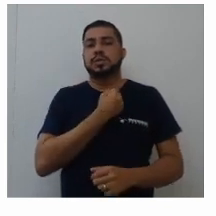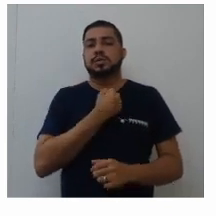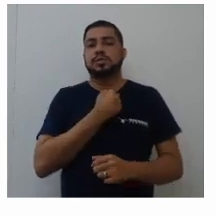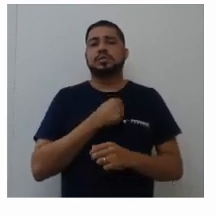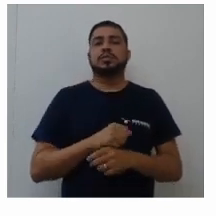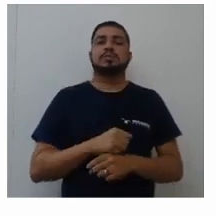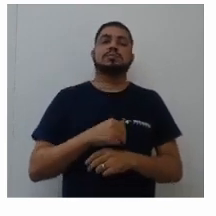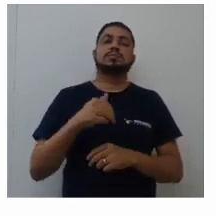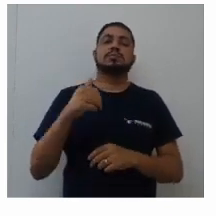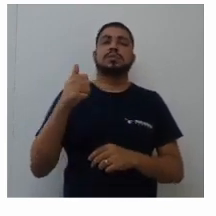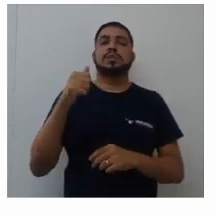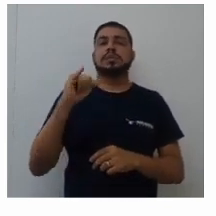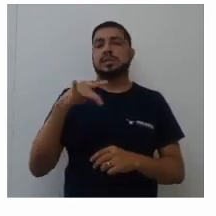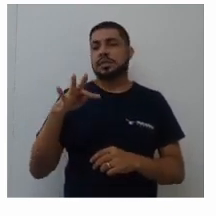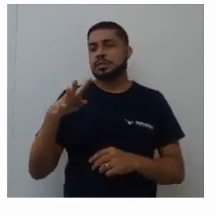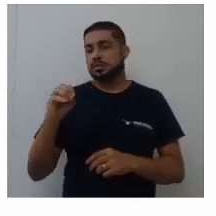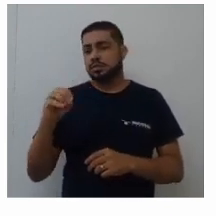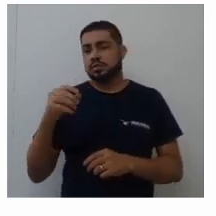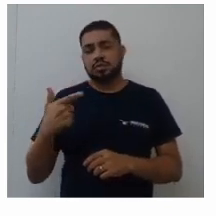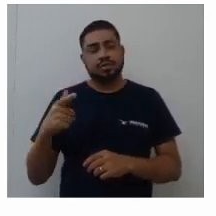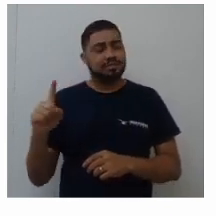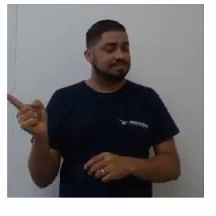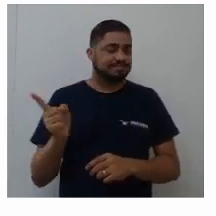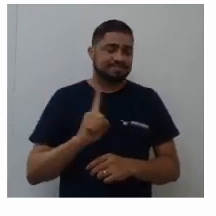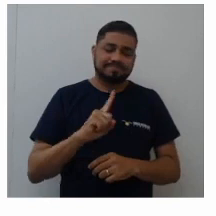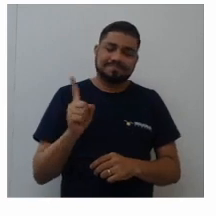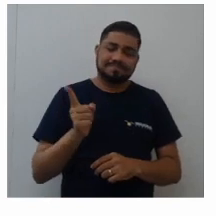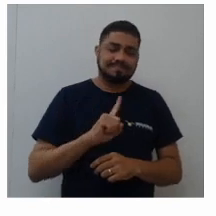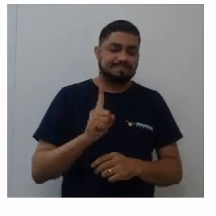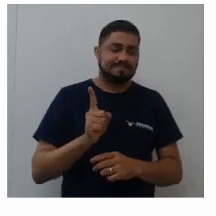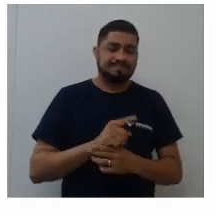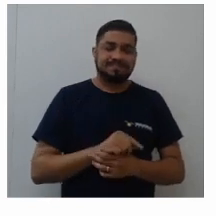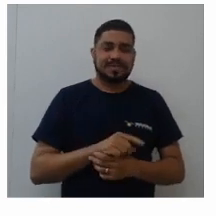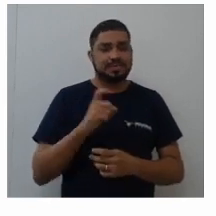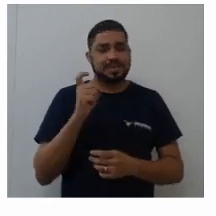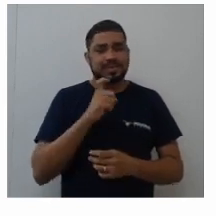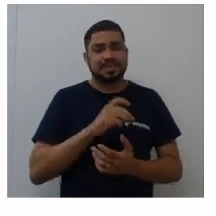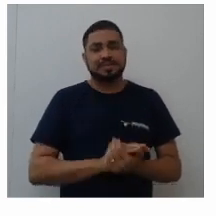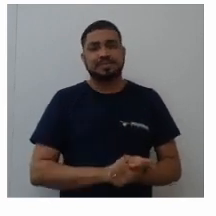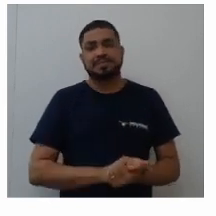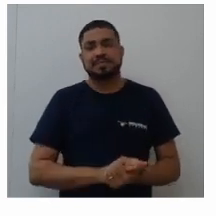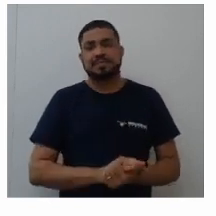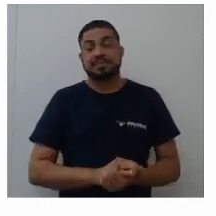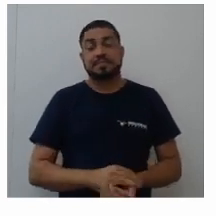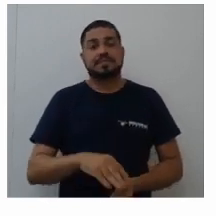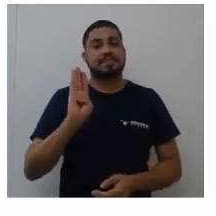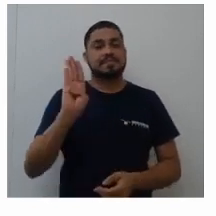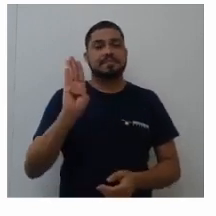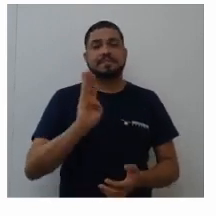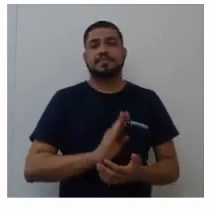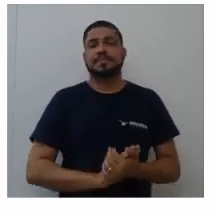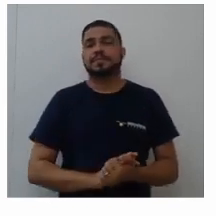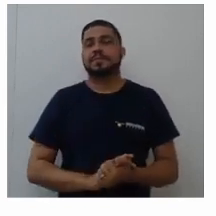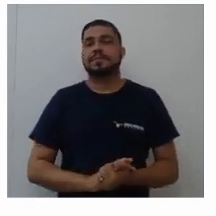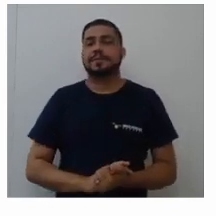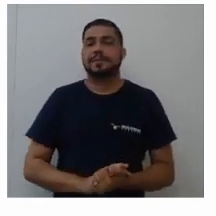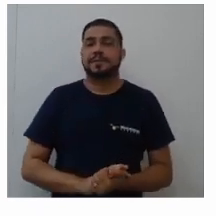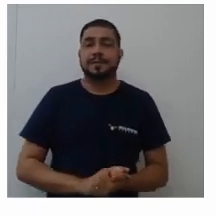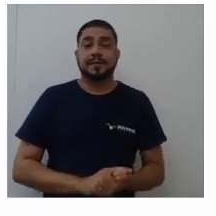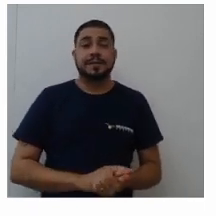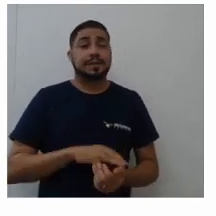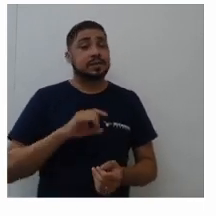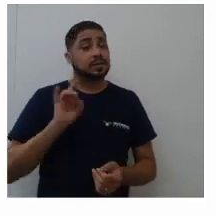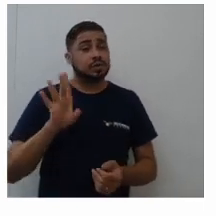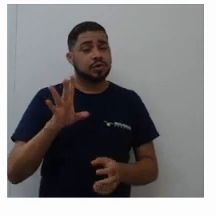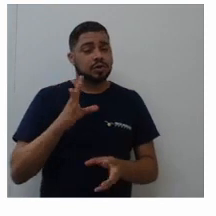inteiro 2. Fake news. Não é isso. Tá bom? Não é isso. Letra B.